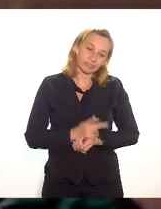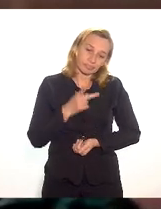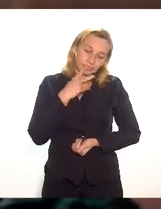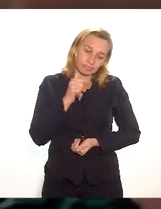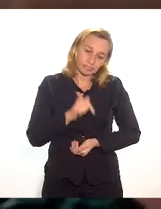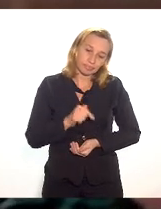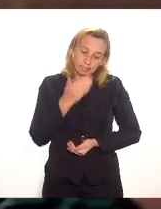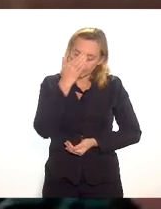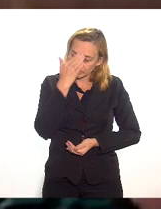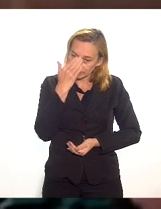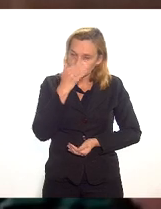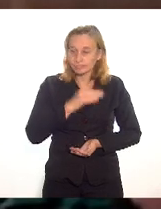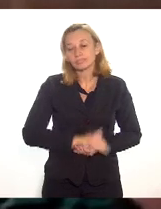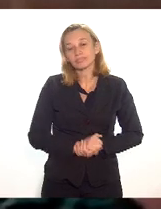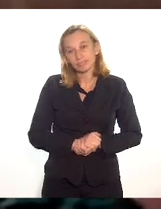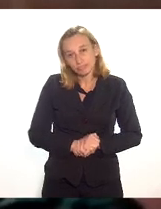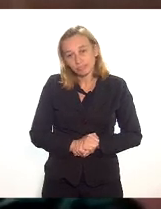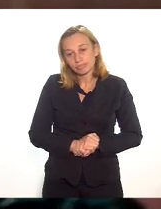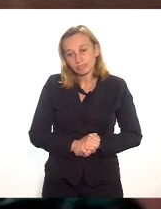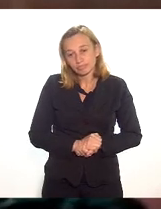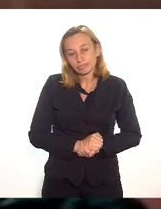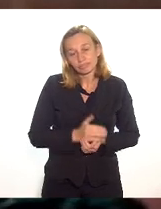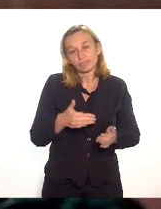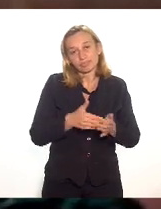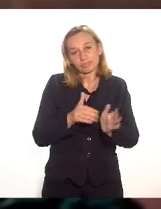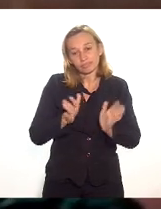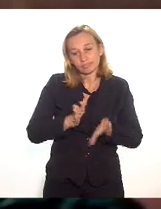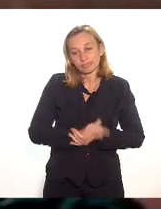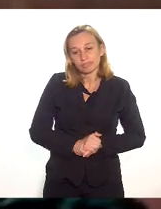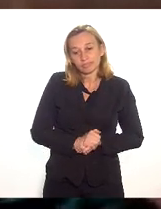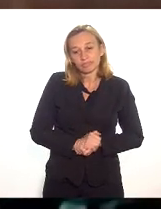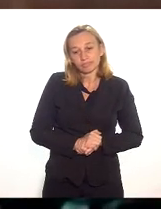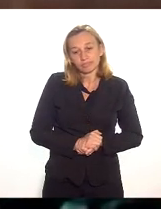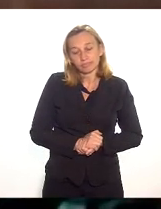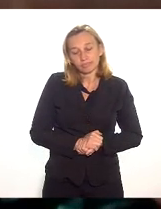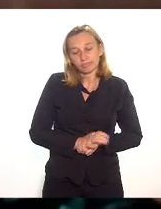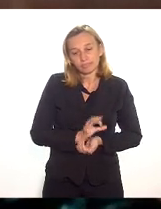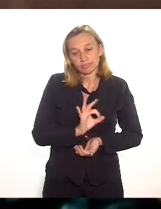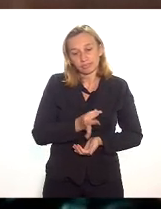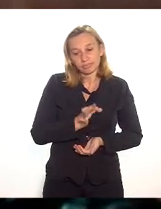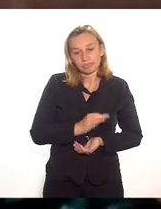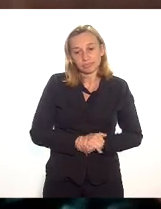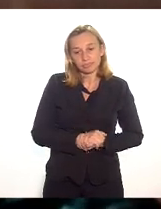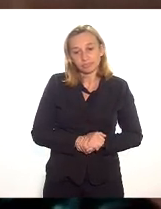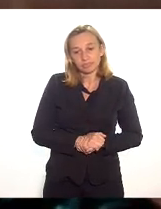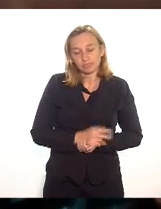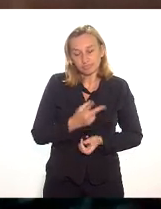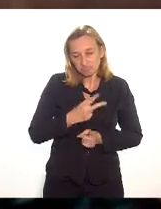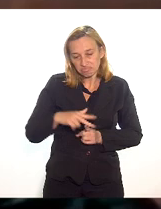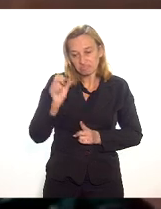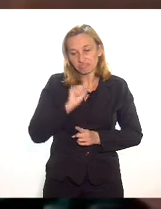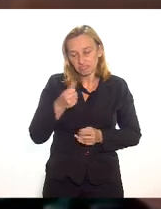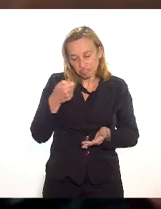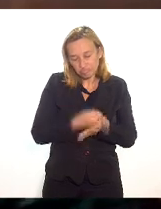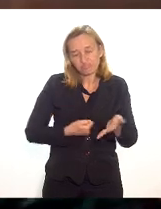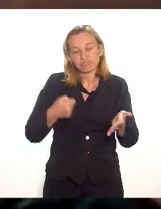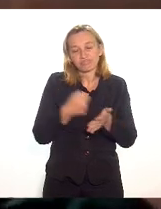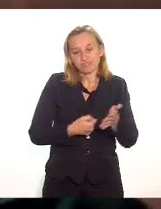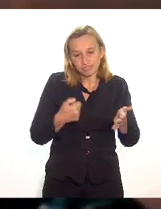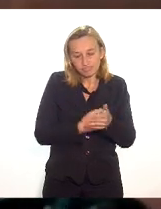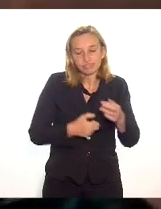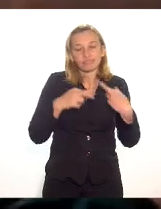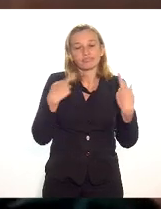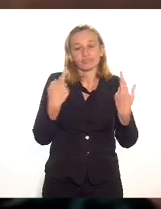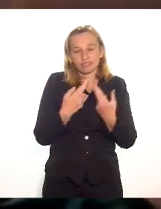de agradecer aos que até agora garantiram essa vitória com muita luta, muitas reuniões,